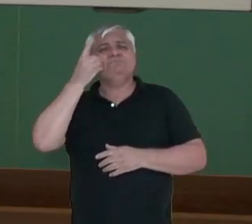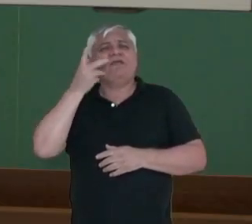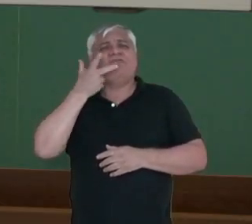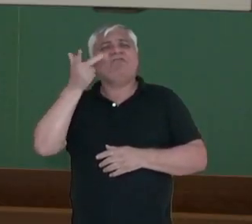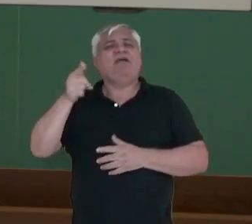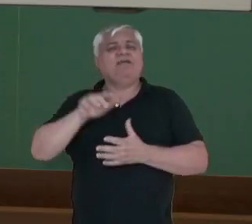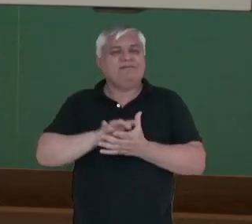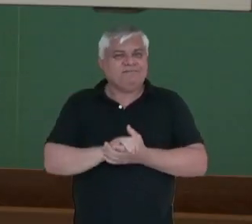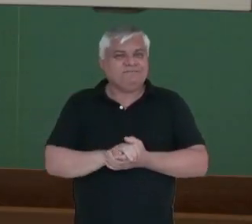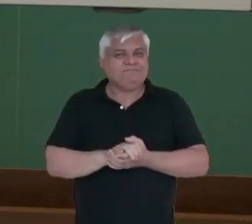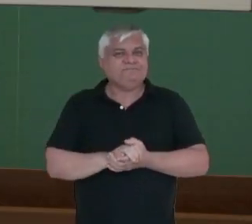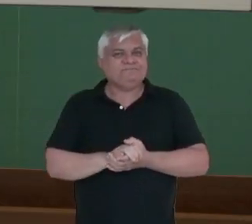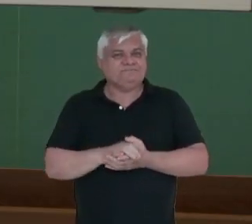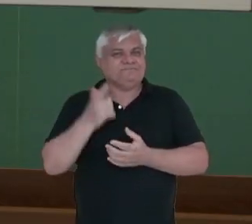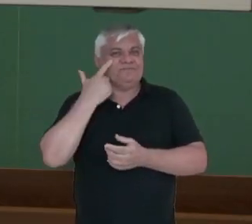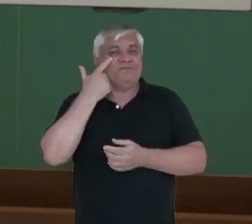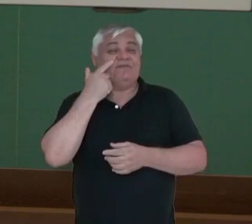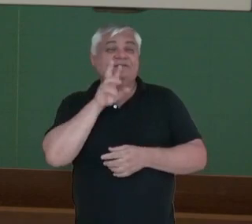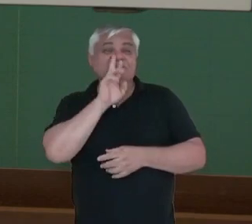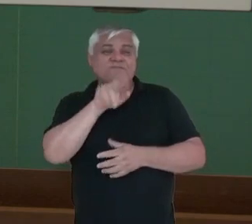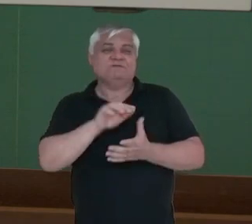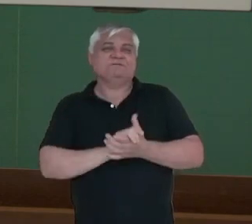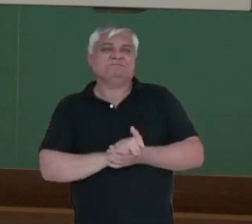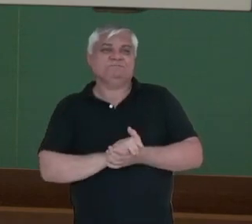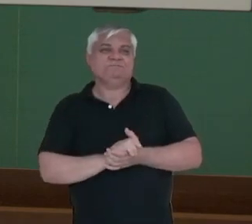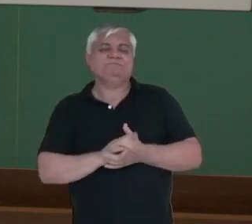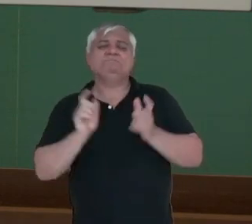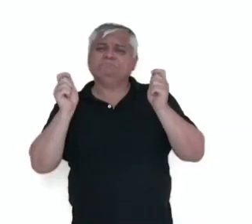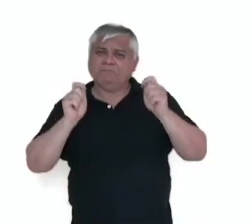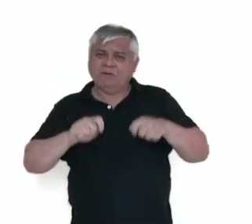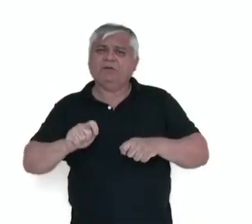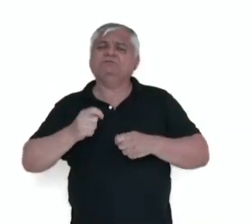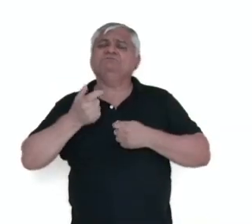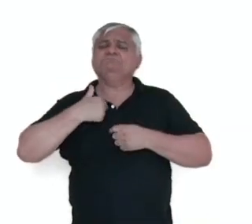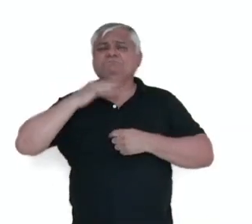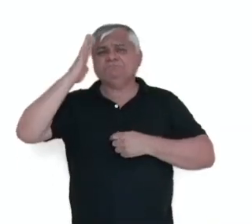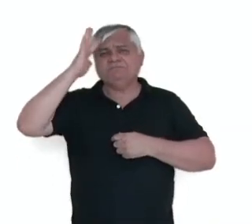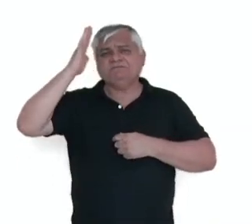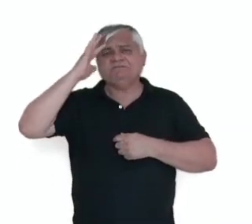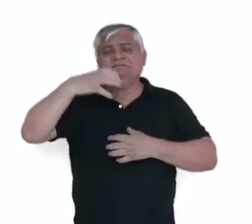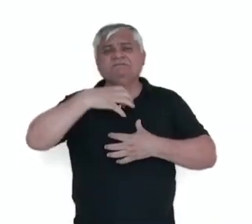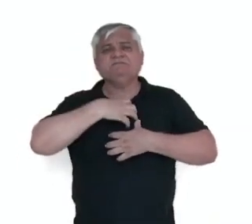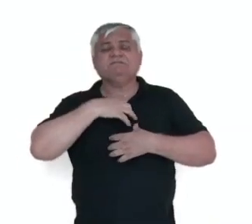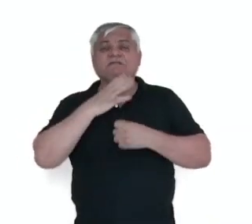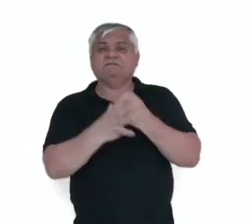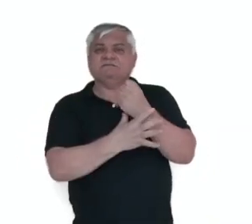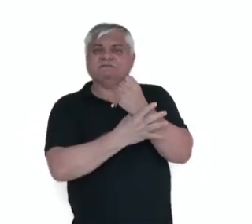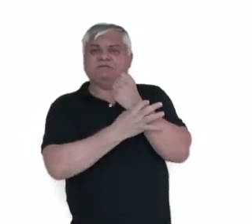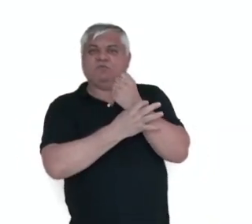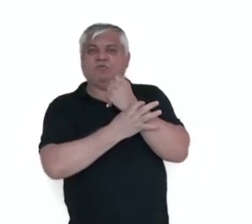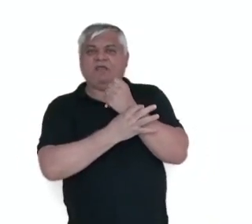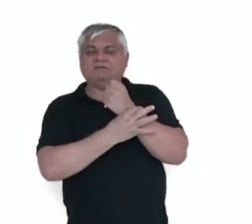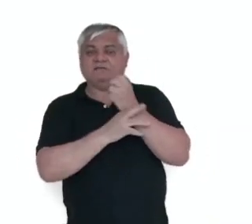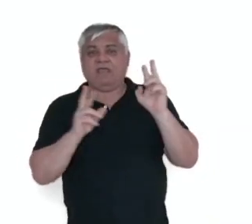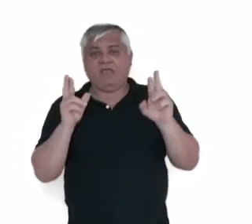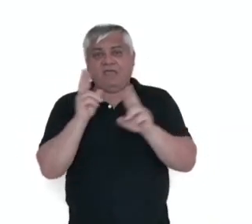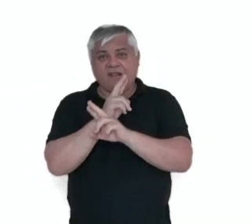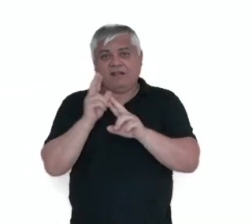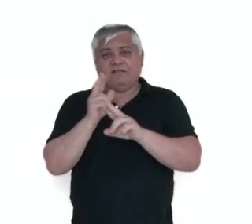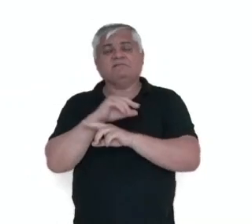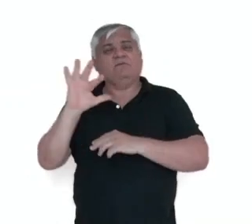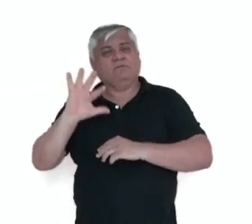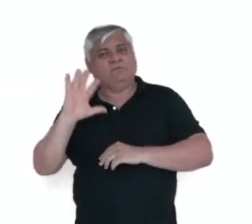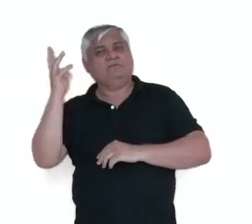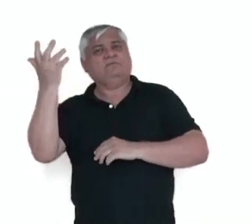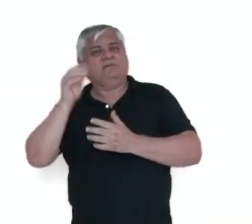aqui para a nossa reflexão? Então, é possível pensar que buscamos segurança quando estabelecemos relações causais nos fenômenos